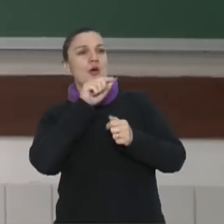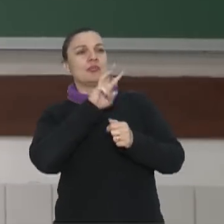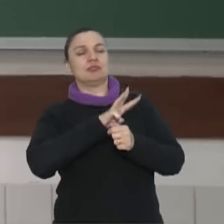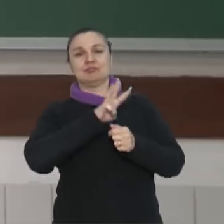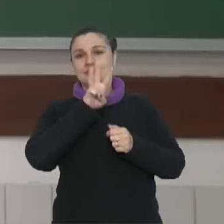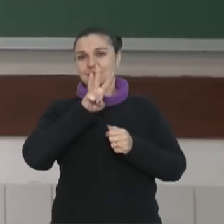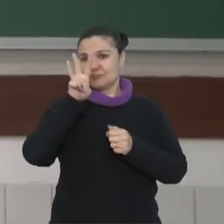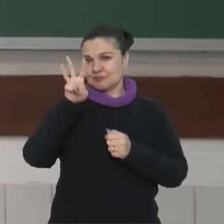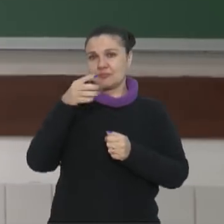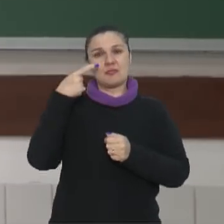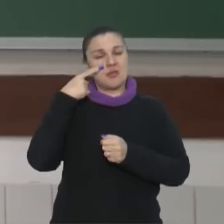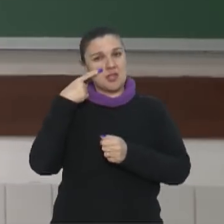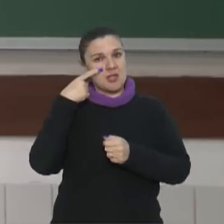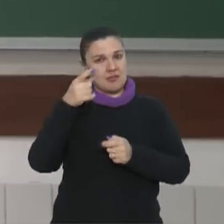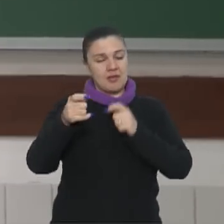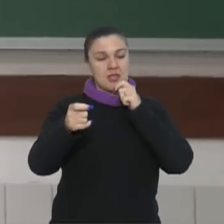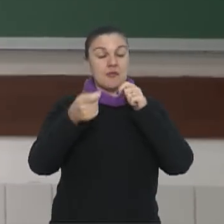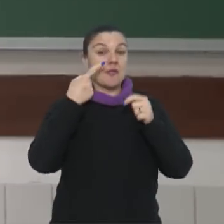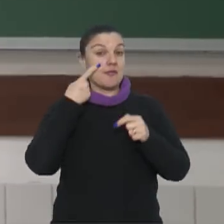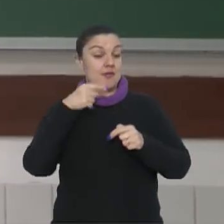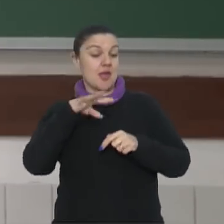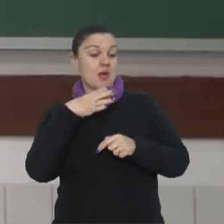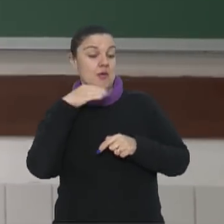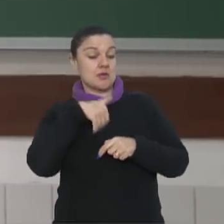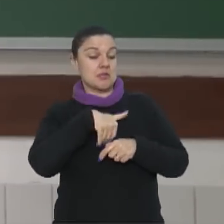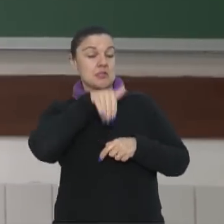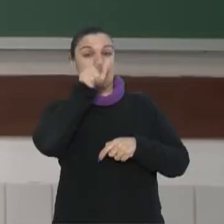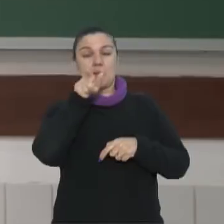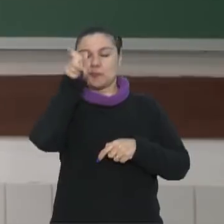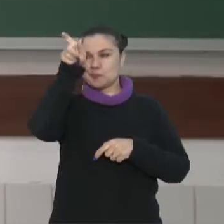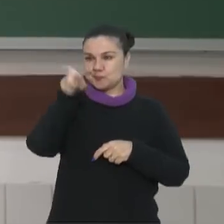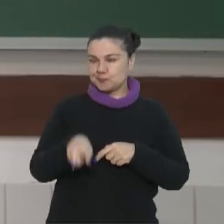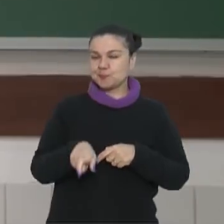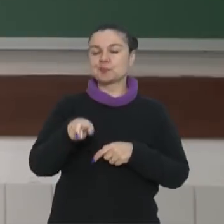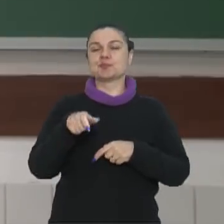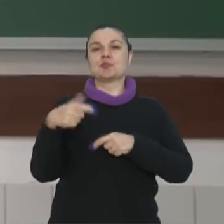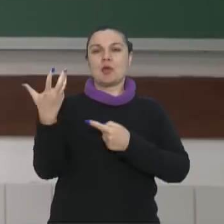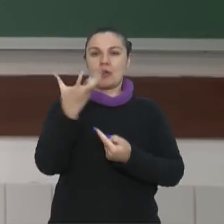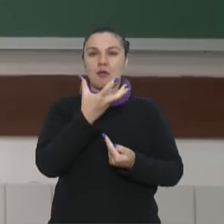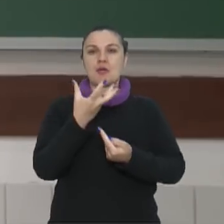o site, ver um pouco mais, conhecer um pouco mais do artista, ler a